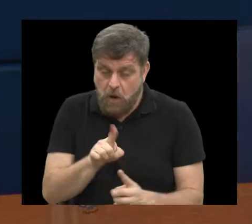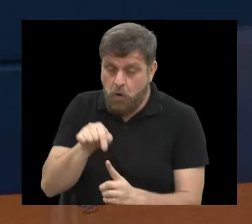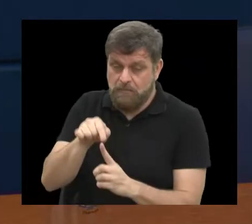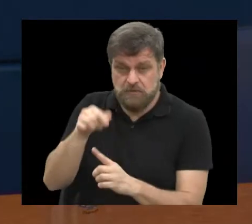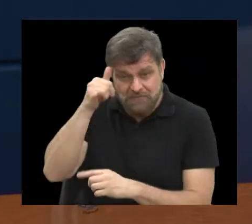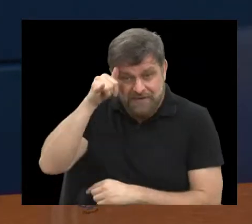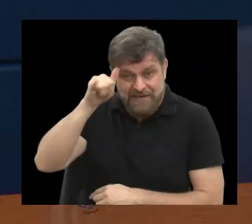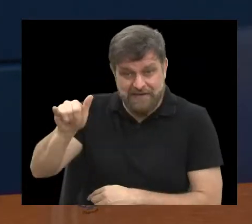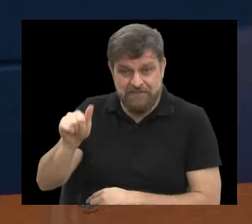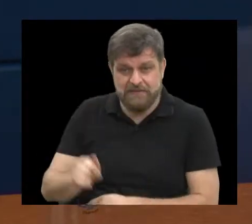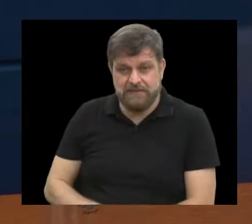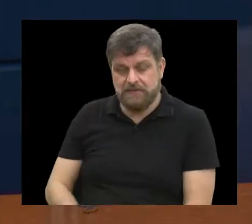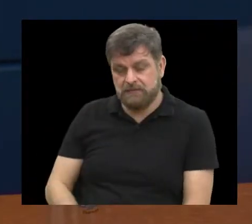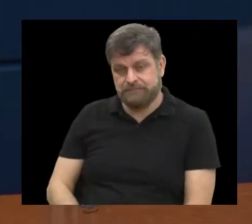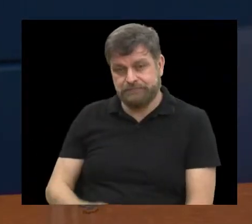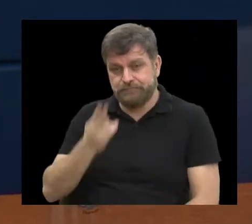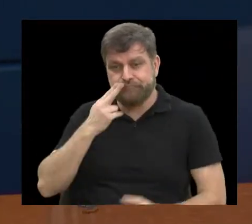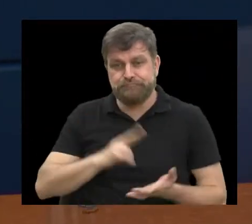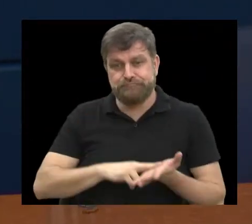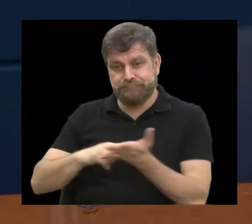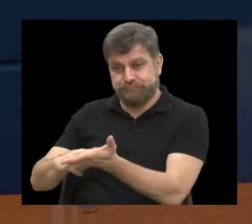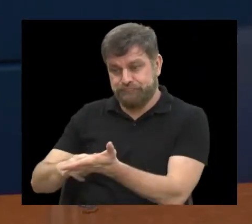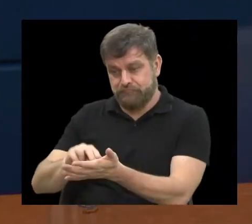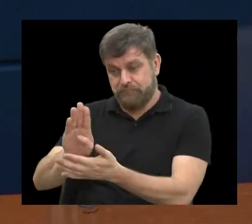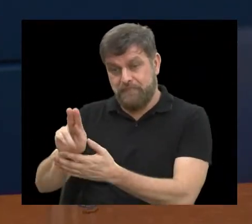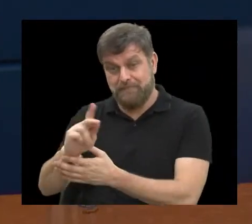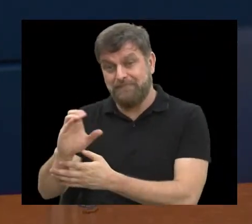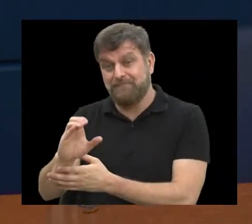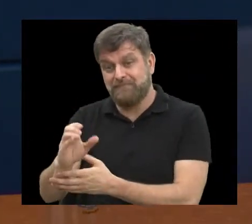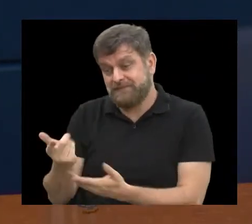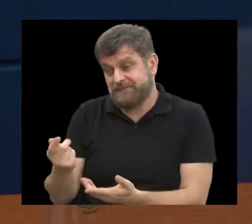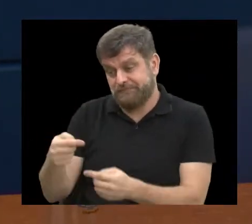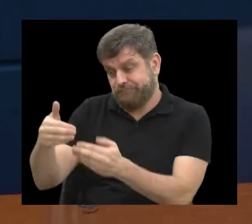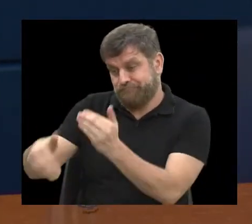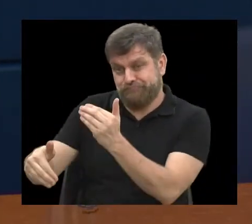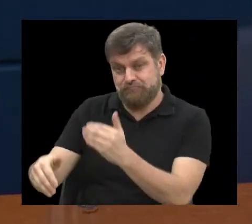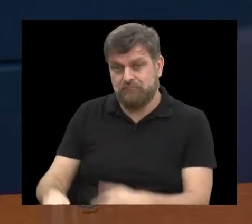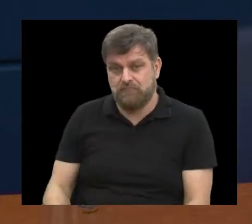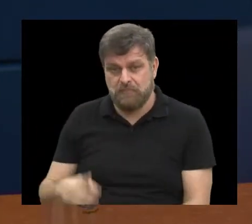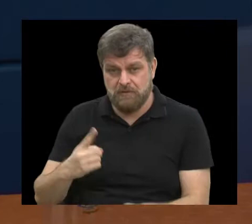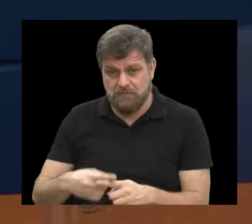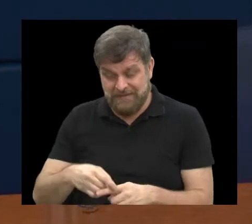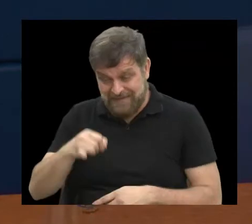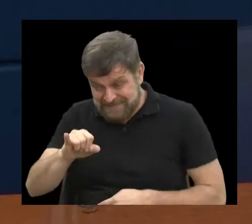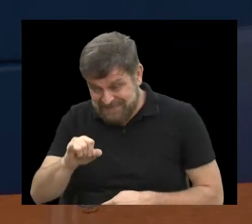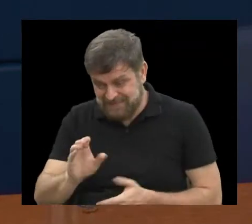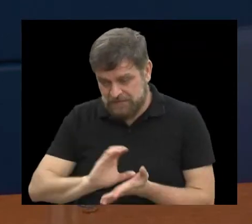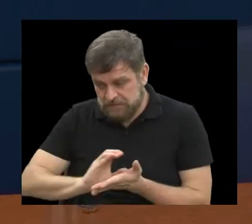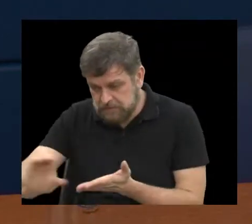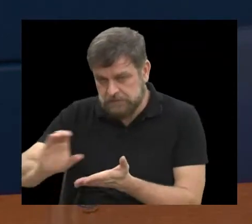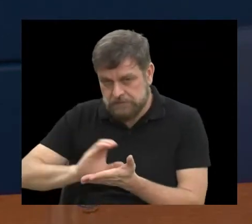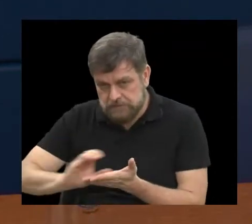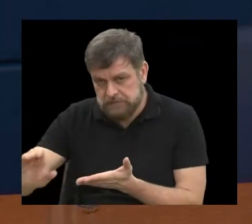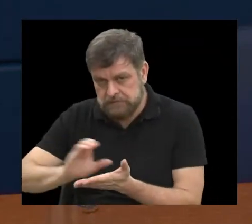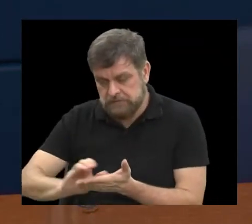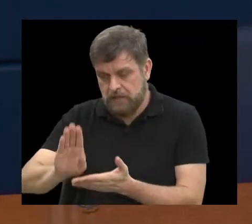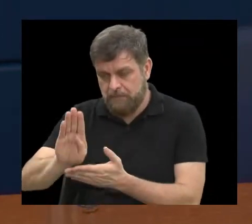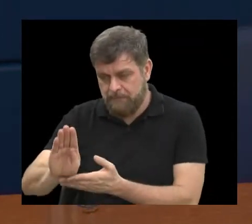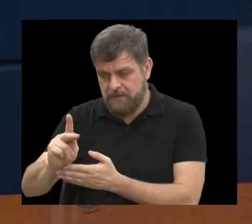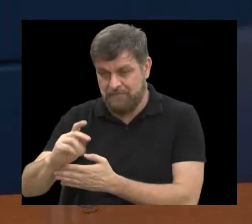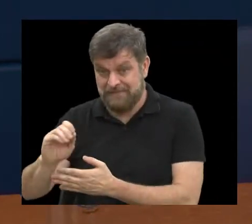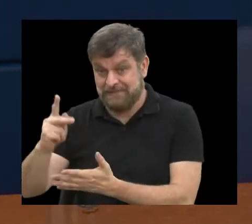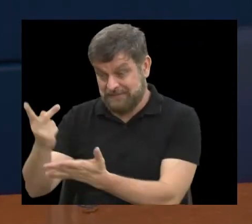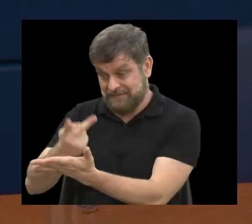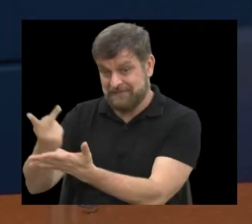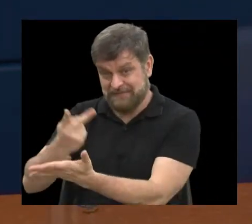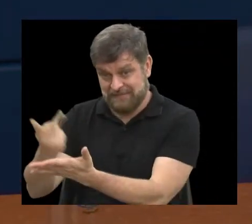um recebimento indevido, tá? Porque qualquer recebimento indevido do benefício,